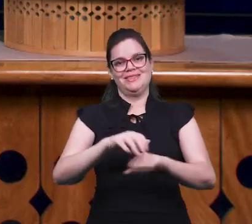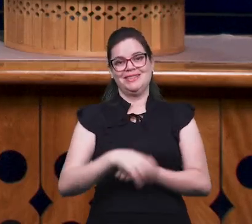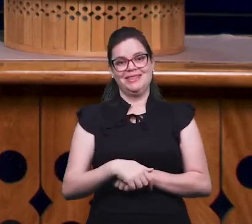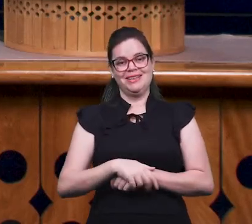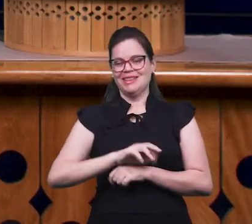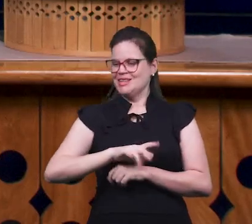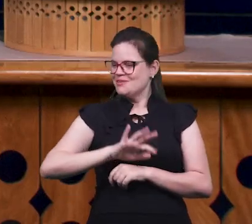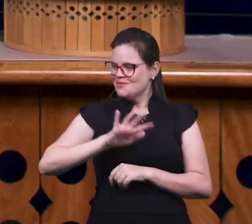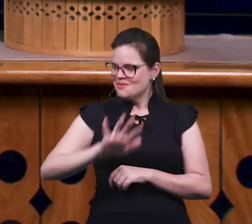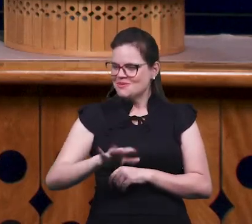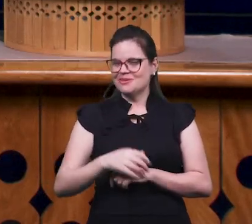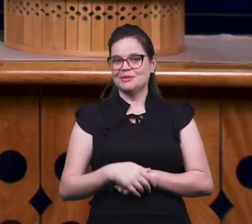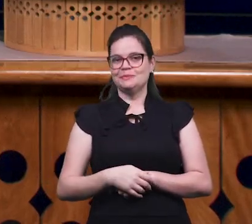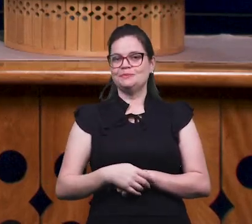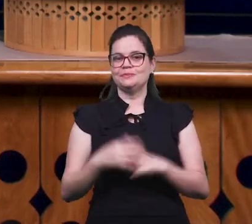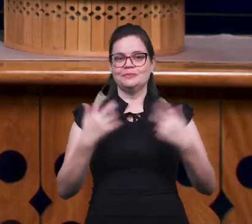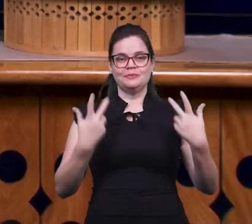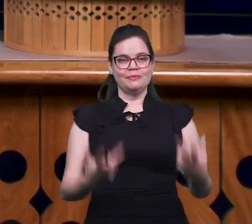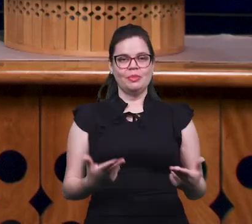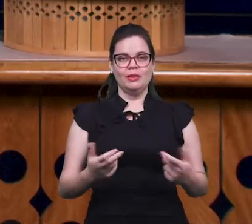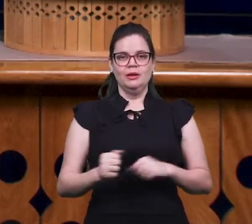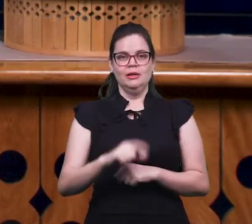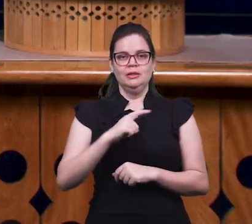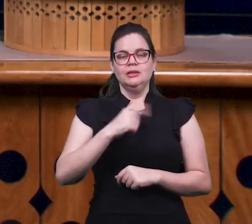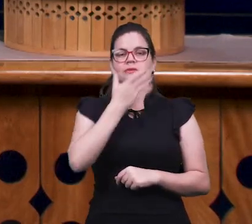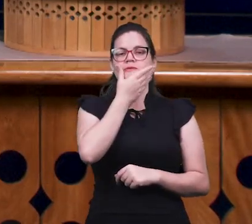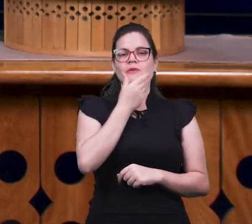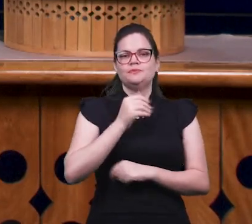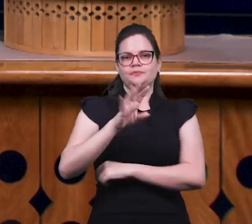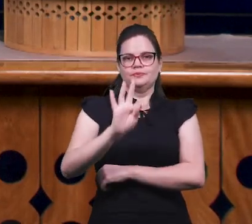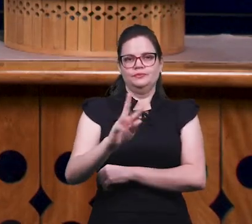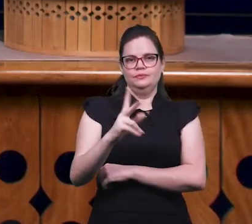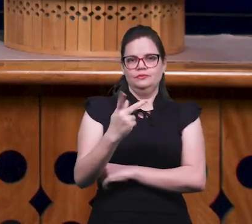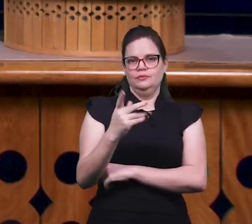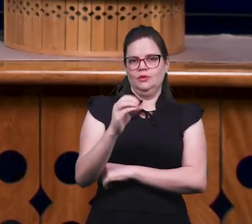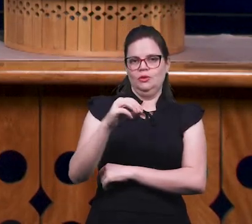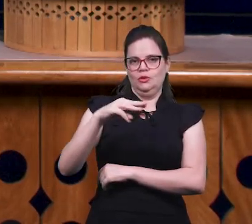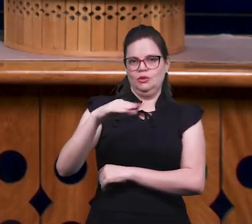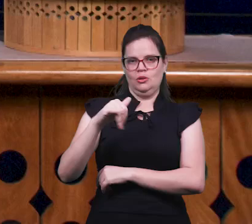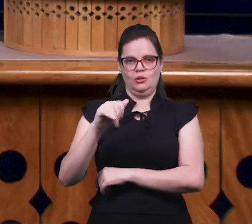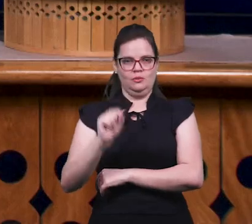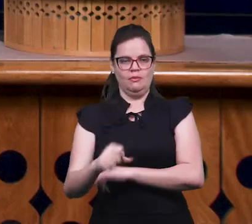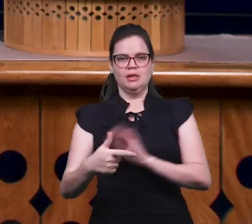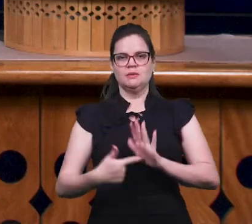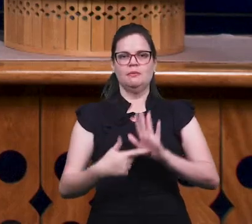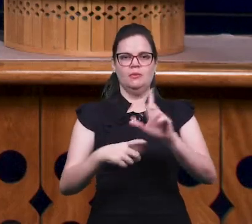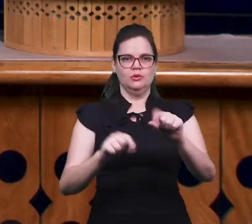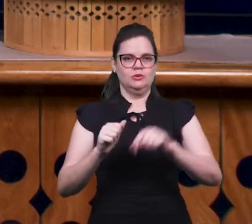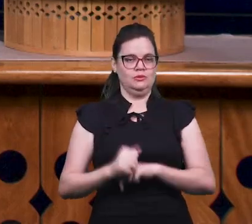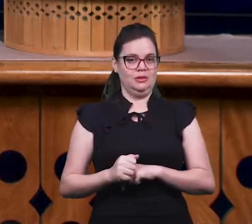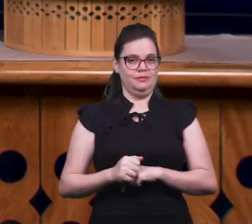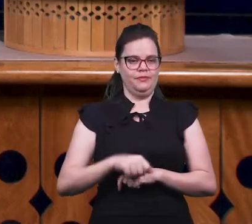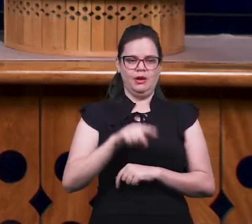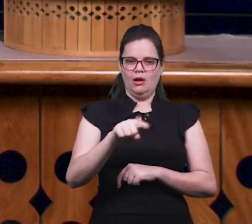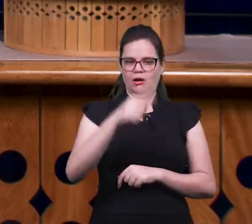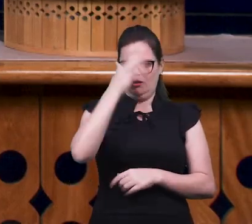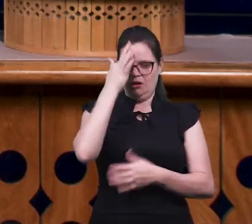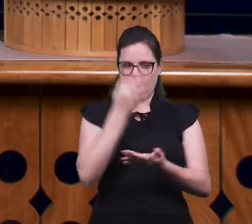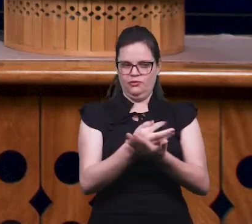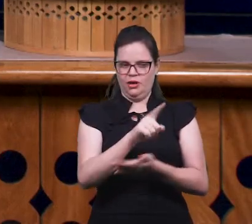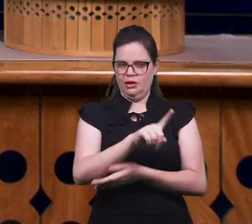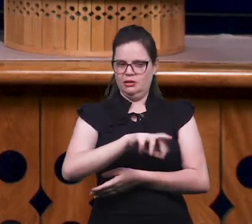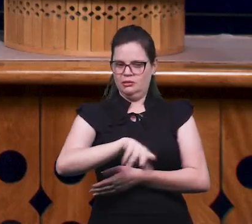isso aí, Tomás de Aquino, ele pôde usar isso aí, mas isso aí não serve para a fé, não. Isso é só para filosofia, para a fé não